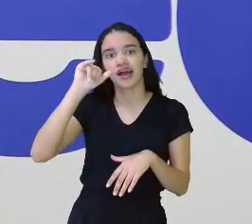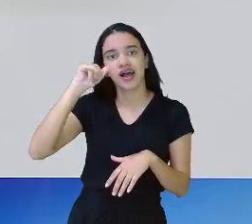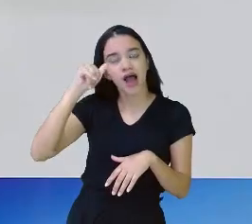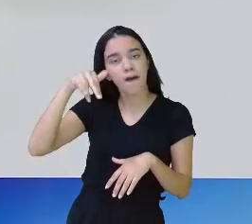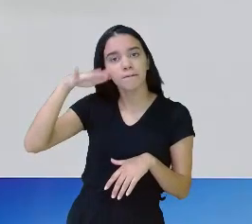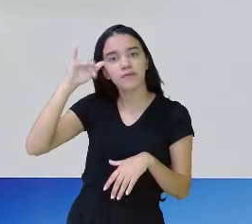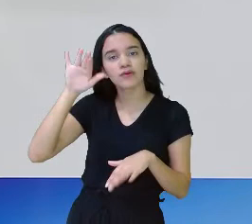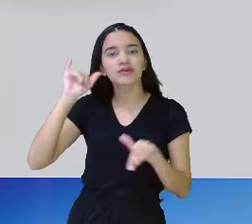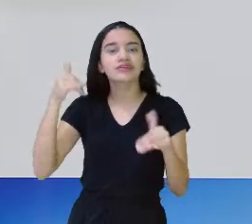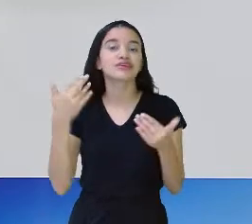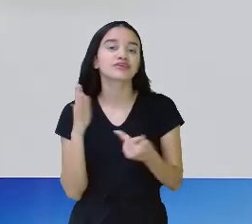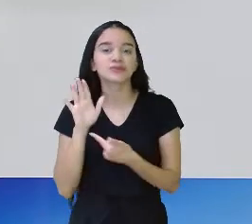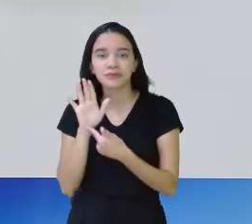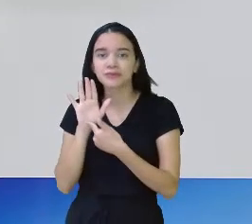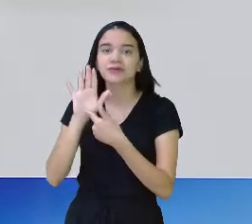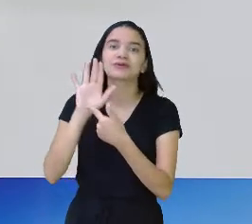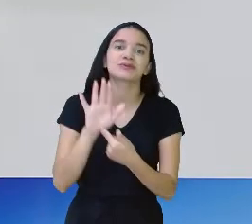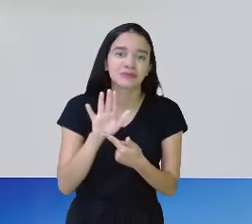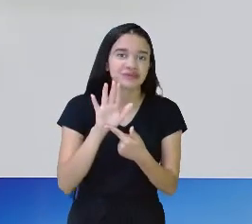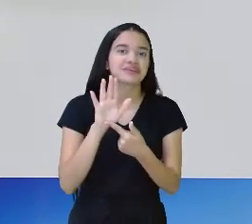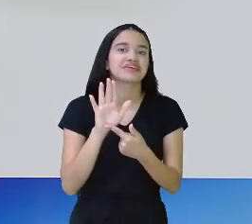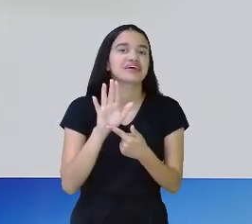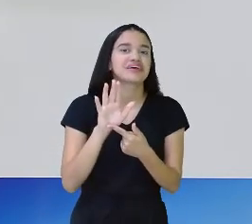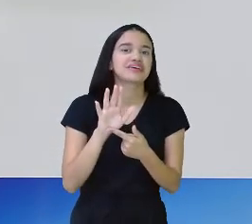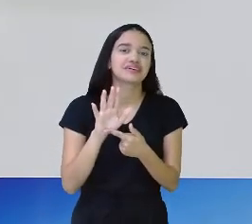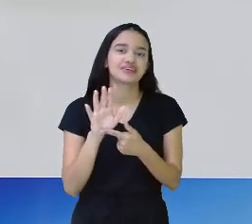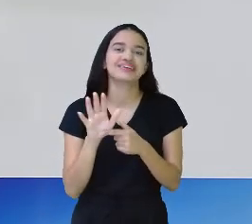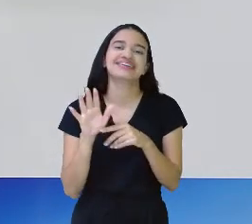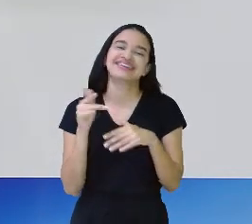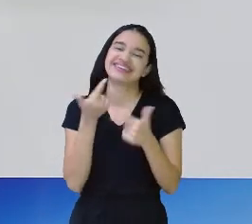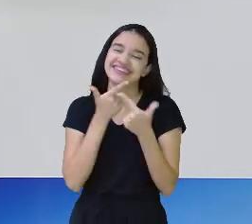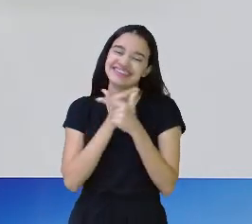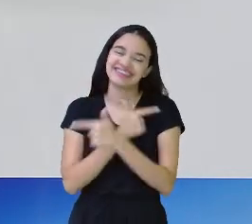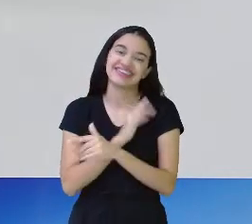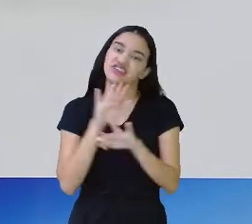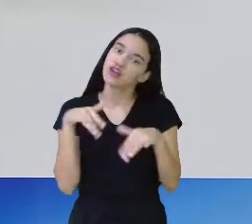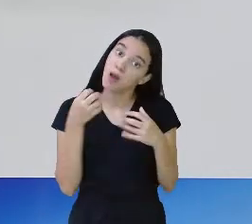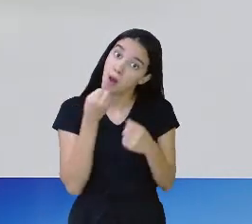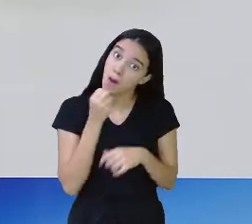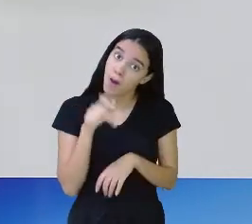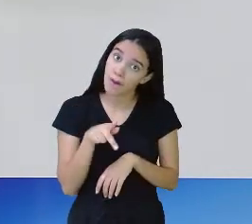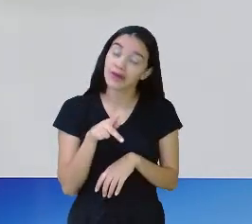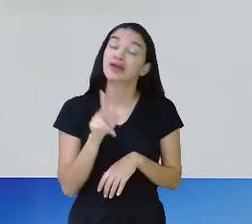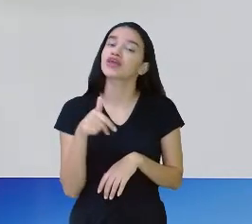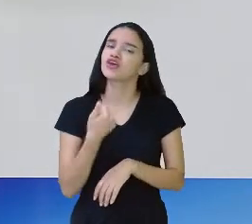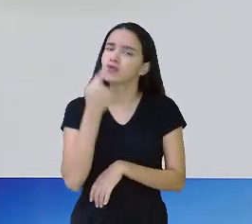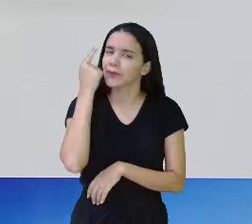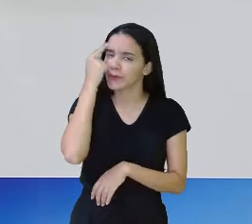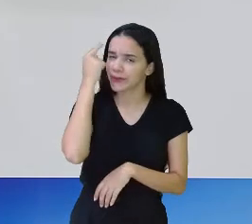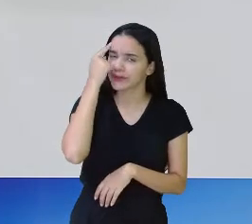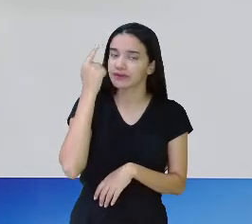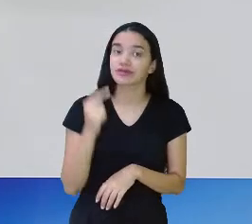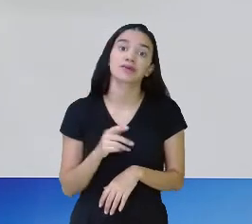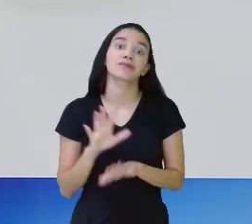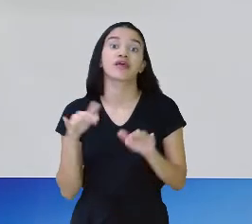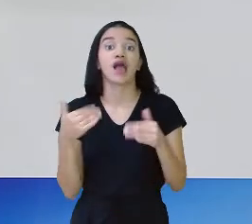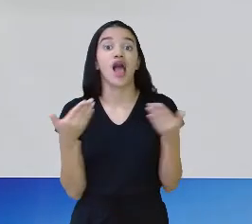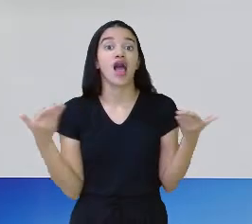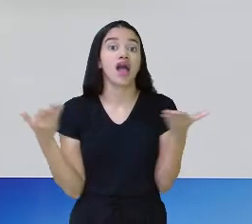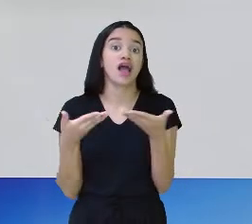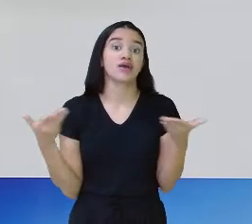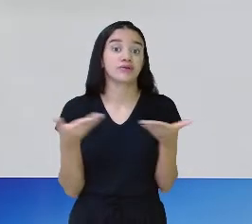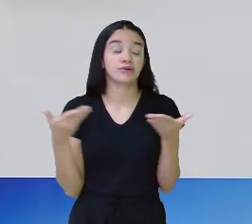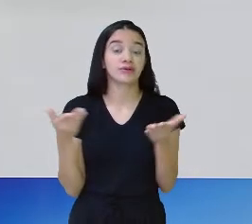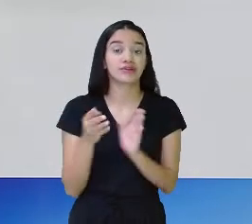que eu tenho que trazer uma raposa, é? Tá bom, vou pensar sobre isso, viu, Ana? Mas vamos falar agora do